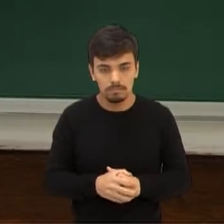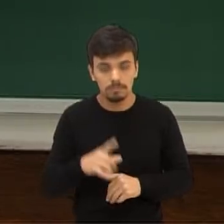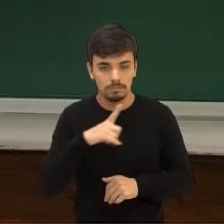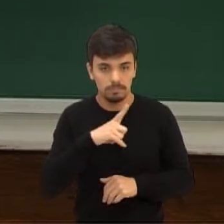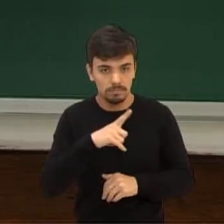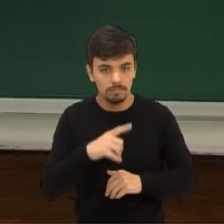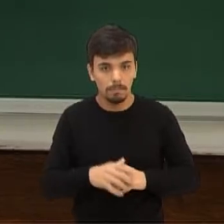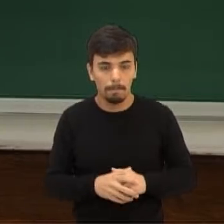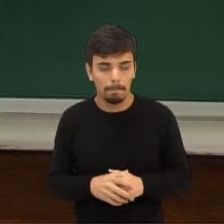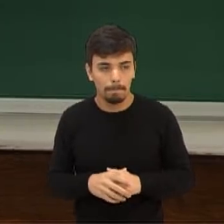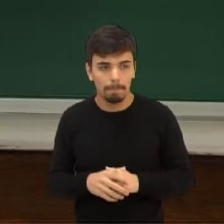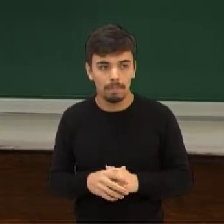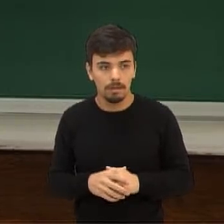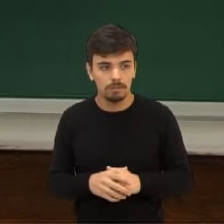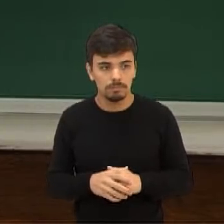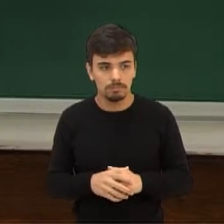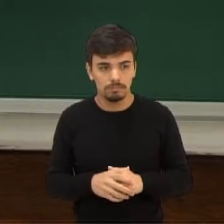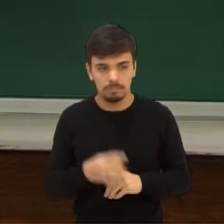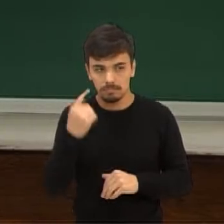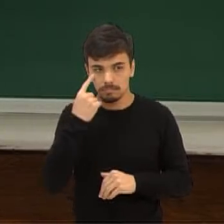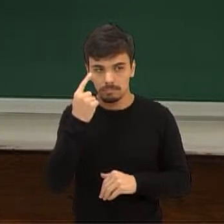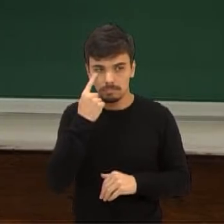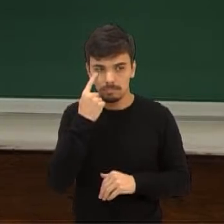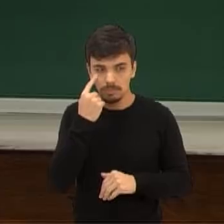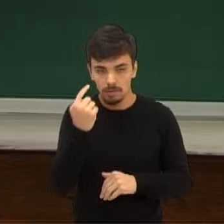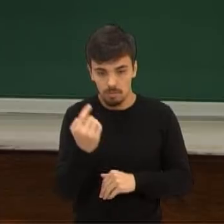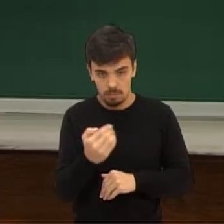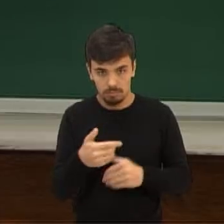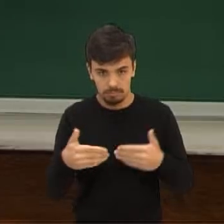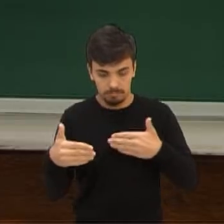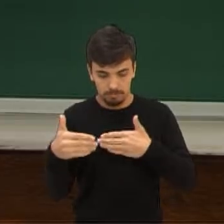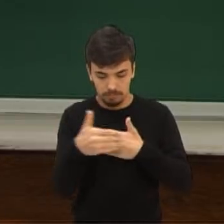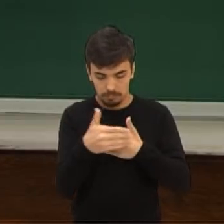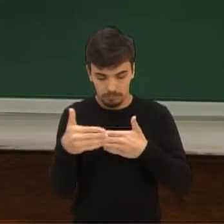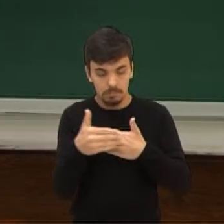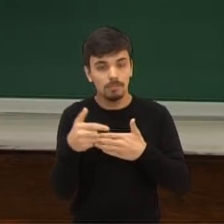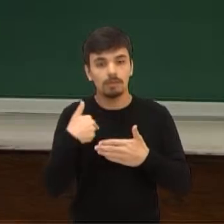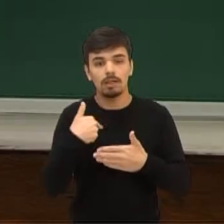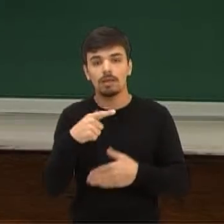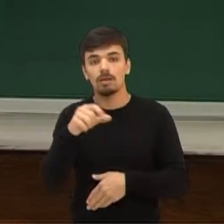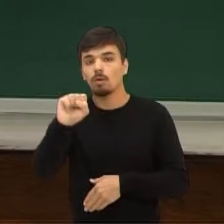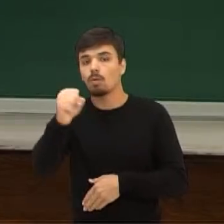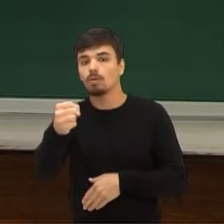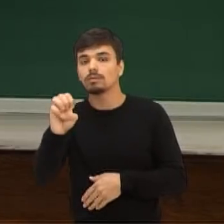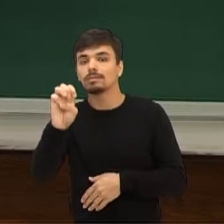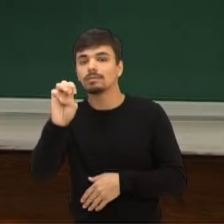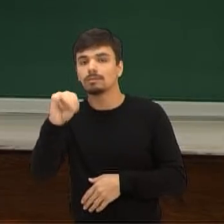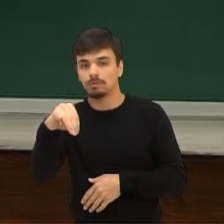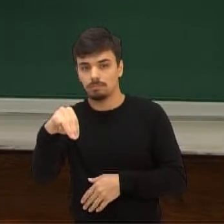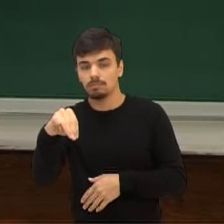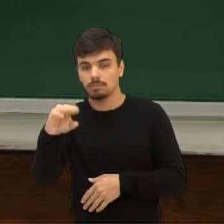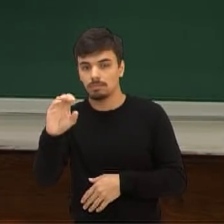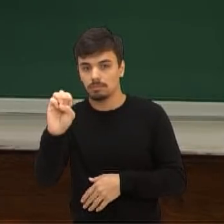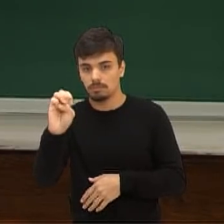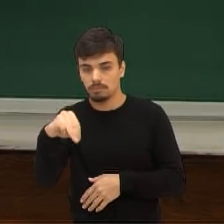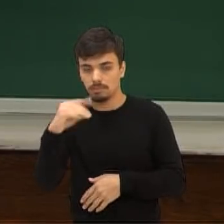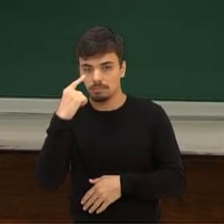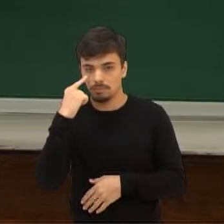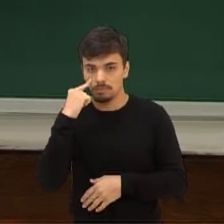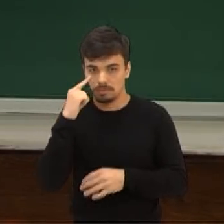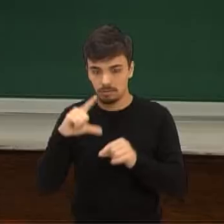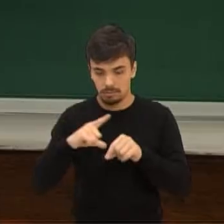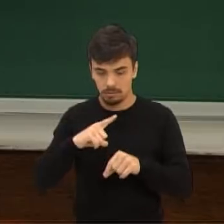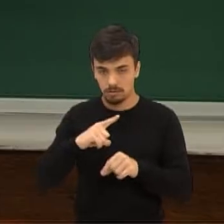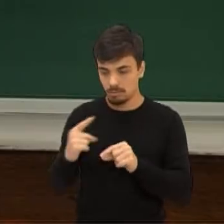que uma face mede 8 centímetros da base e vai ter uma